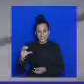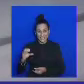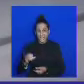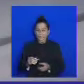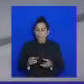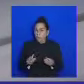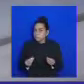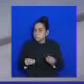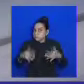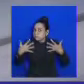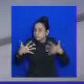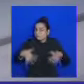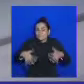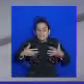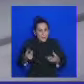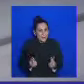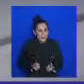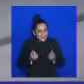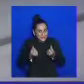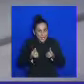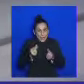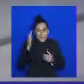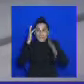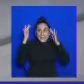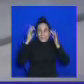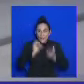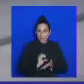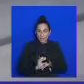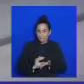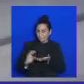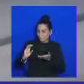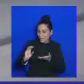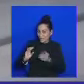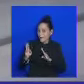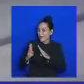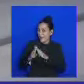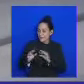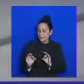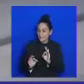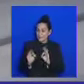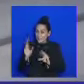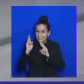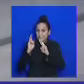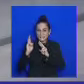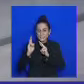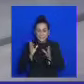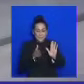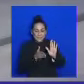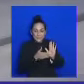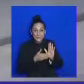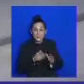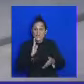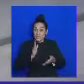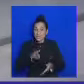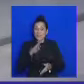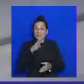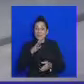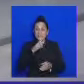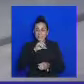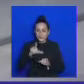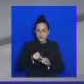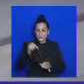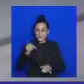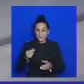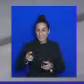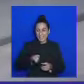R$ 21.675.089,09. É muito dinheiro. Já pensou levar essa bolada toda para casa? Fica aí na torcida, apostas em mãos, porque já já você vai conhecer os